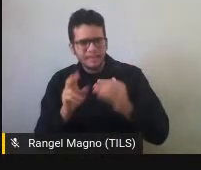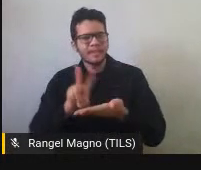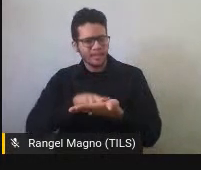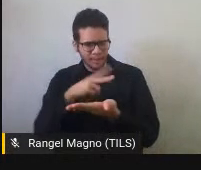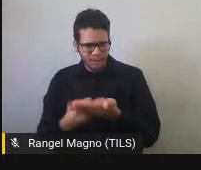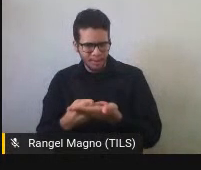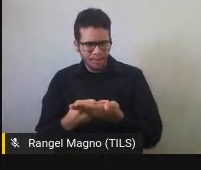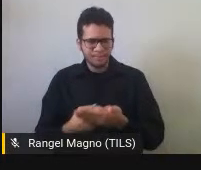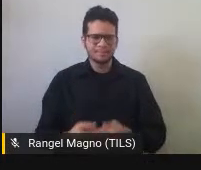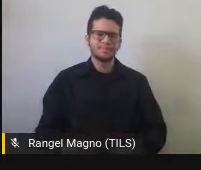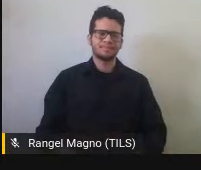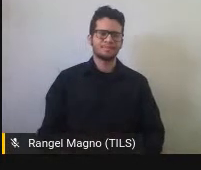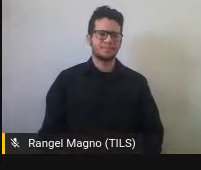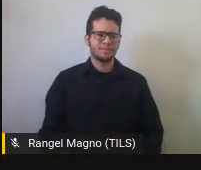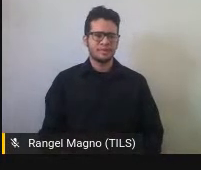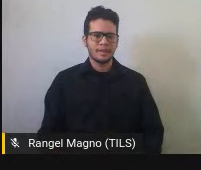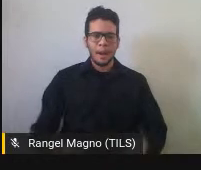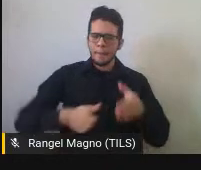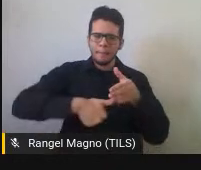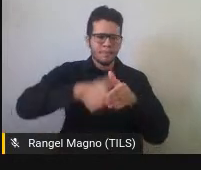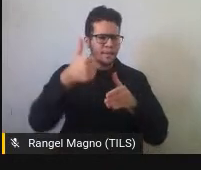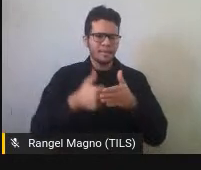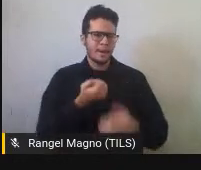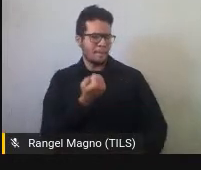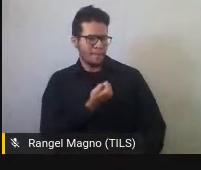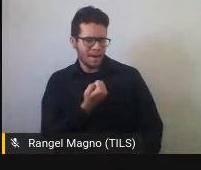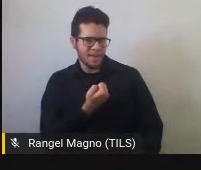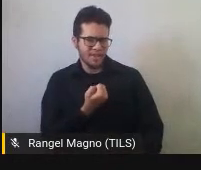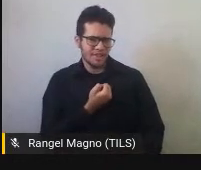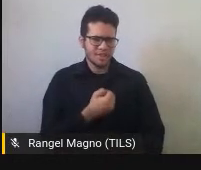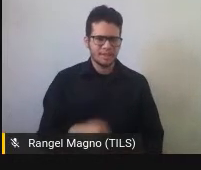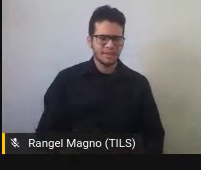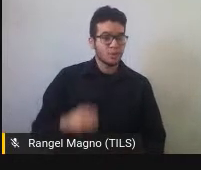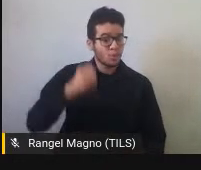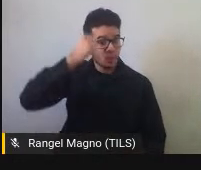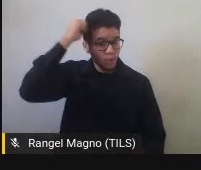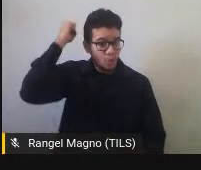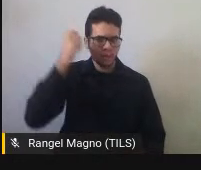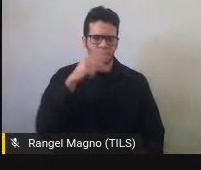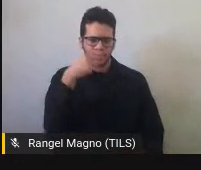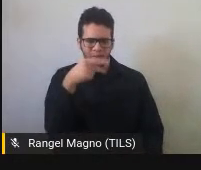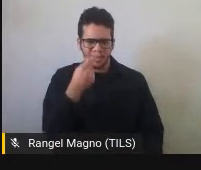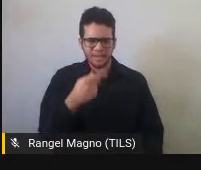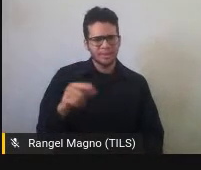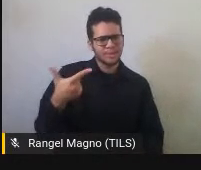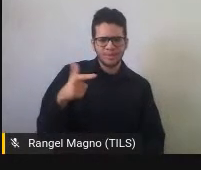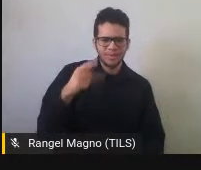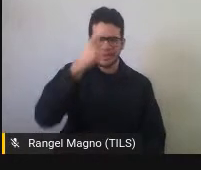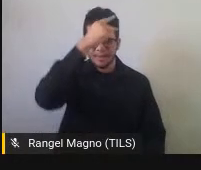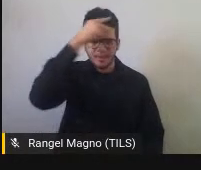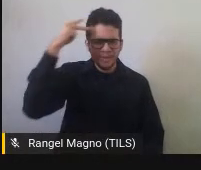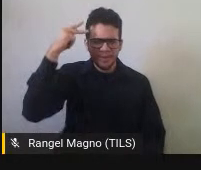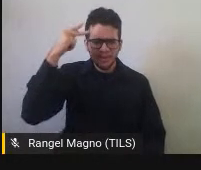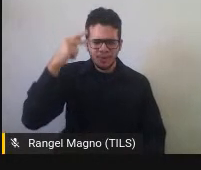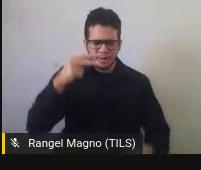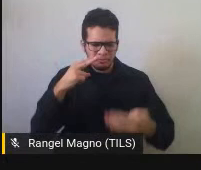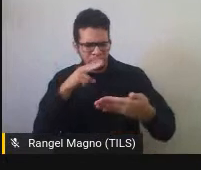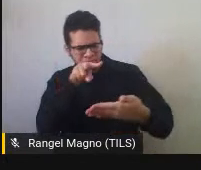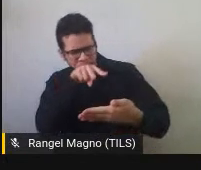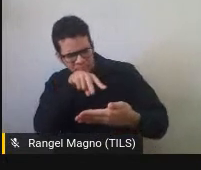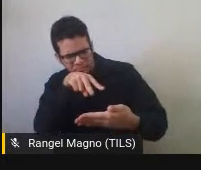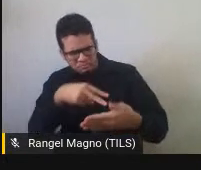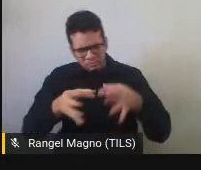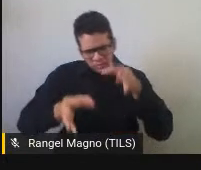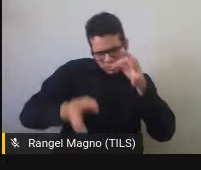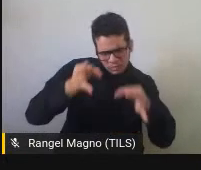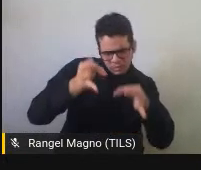está então já na primeira folha. O Sossir diz assim não há quem ao julgar esse livro que era o